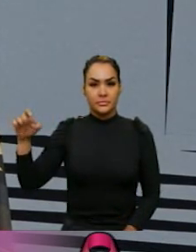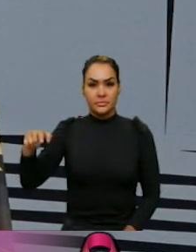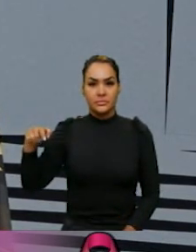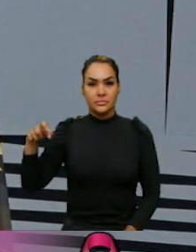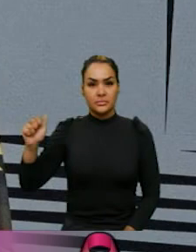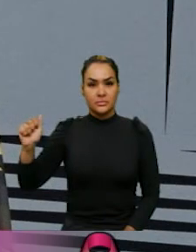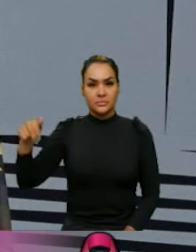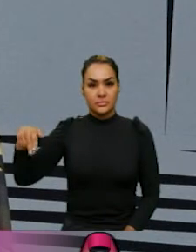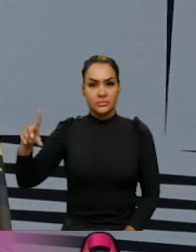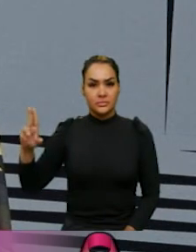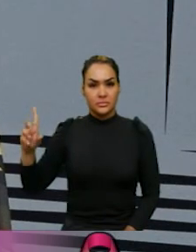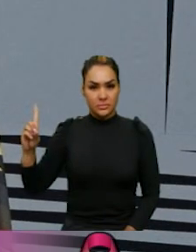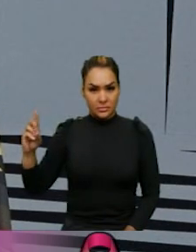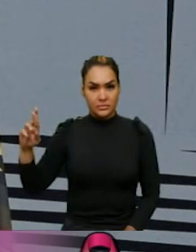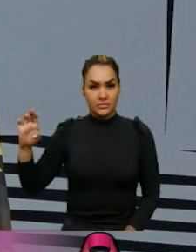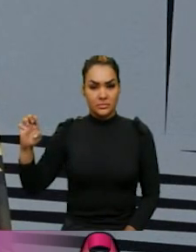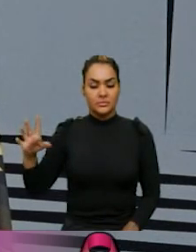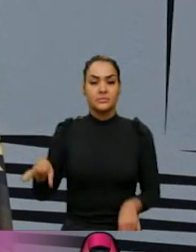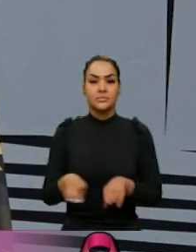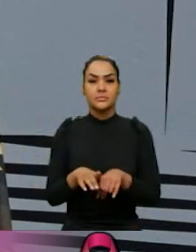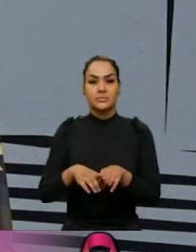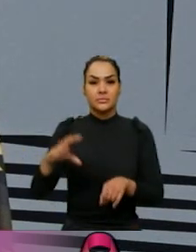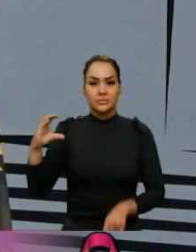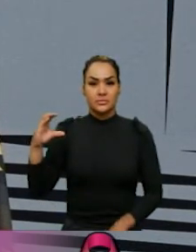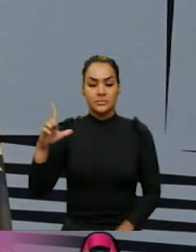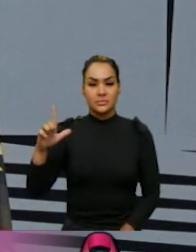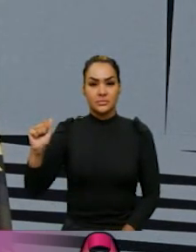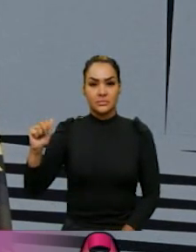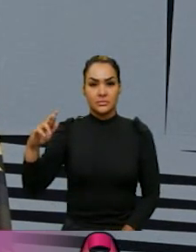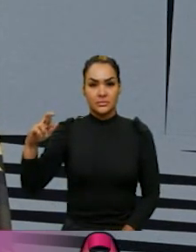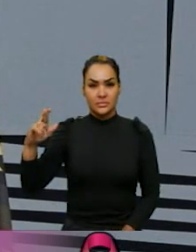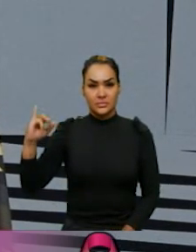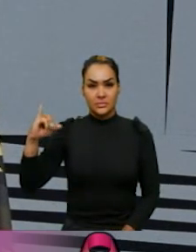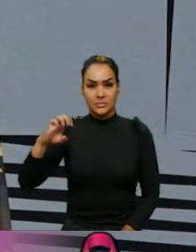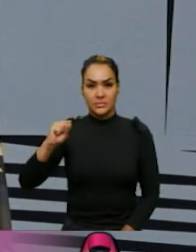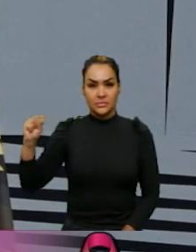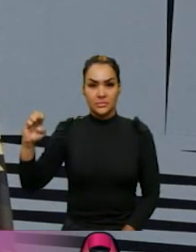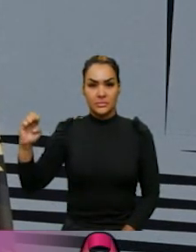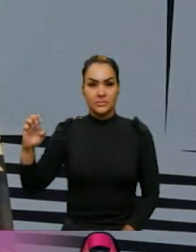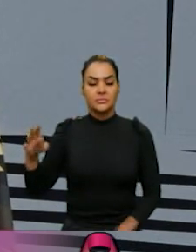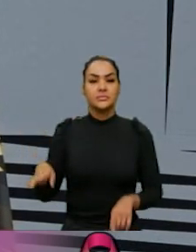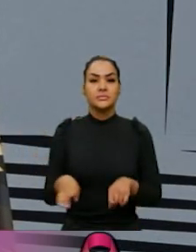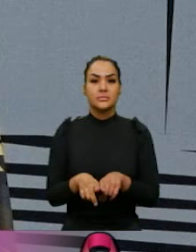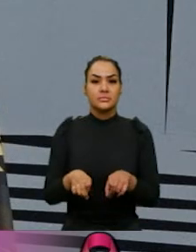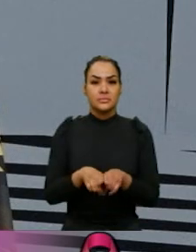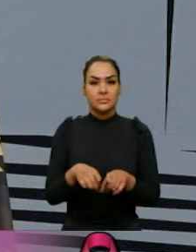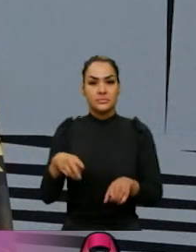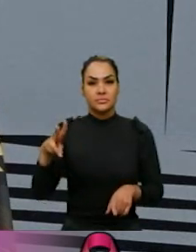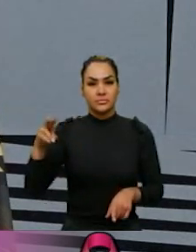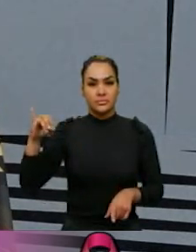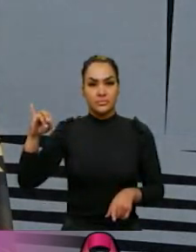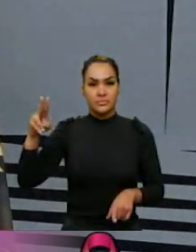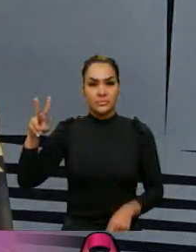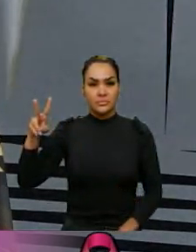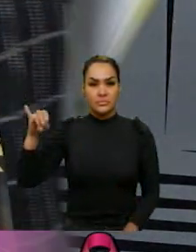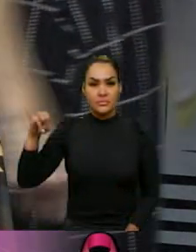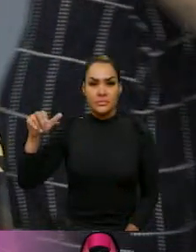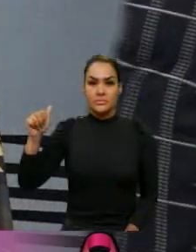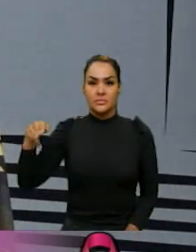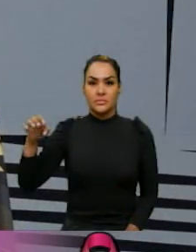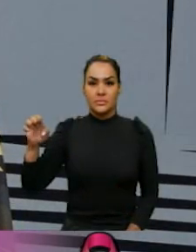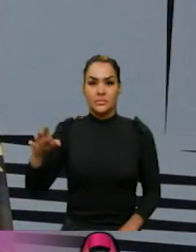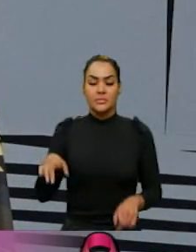D'Angelo, Clarice Cortes Macedo, Larissa Cortes Macedo, Viviane Cristina G.